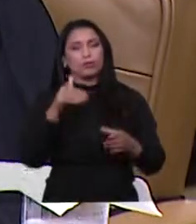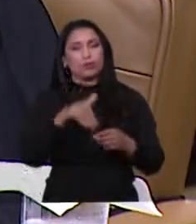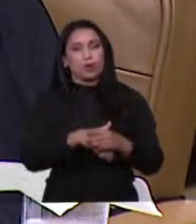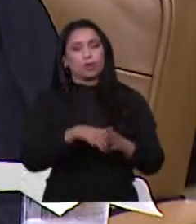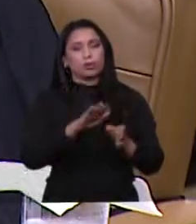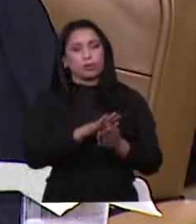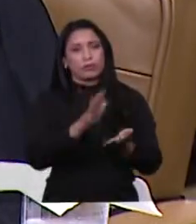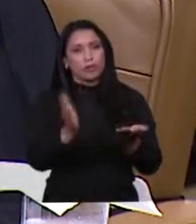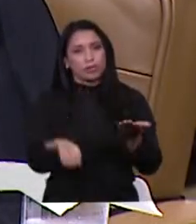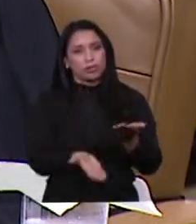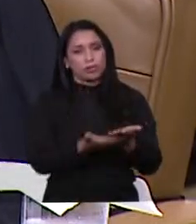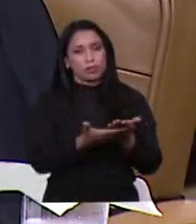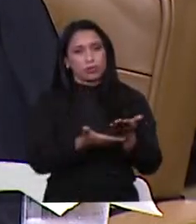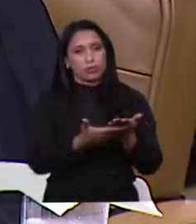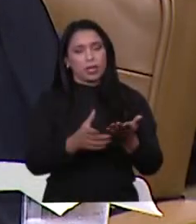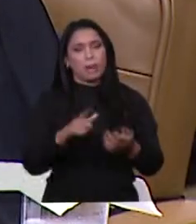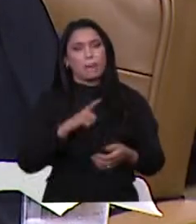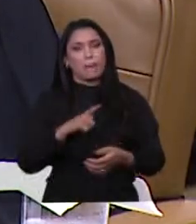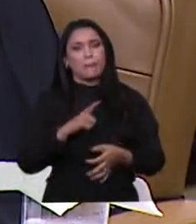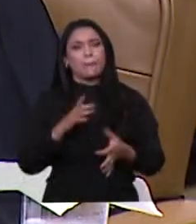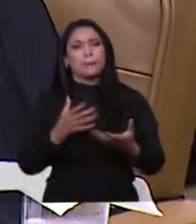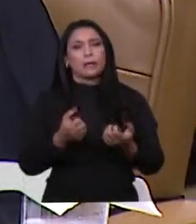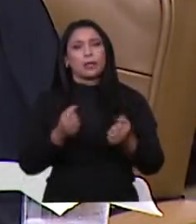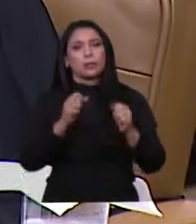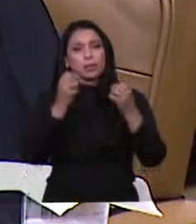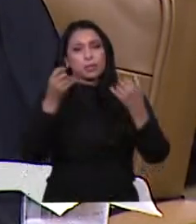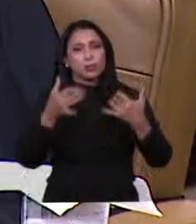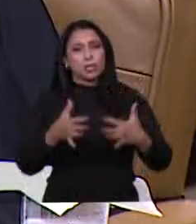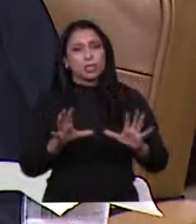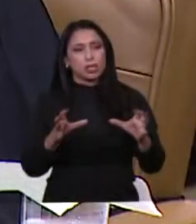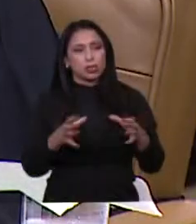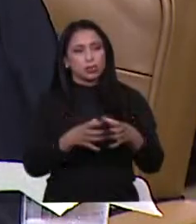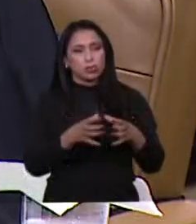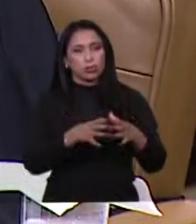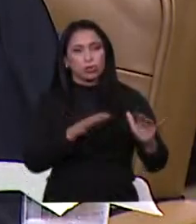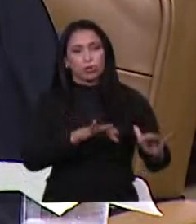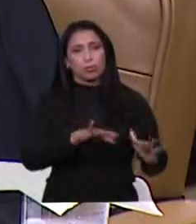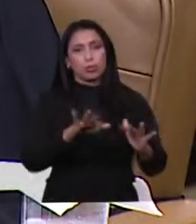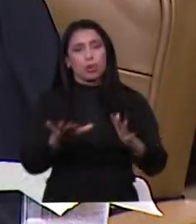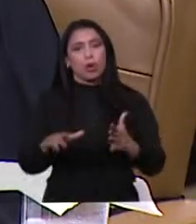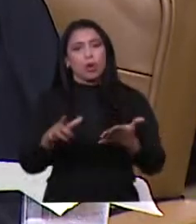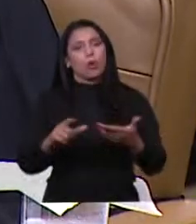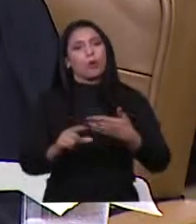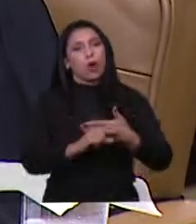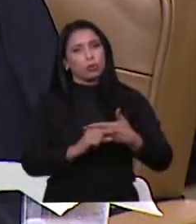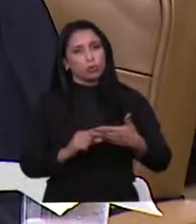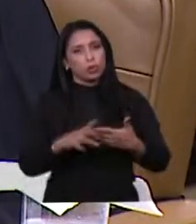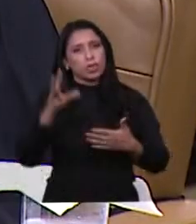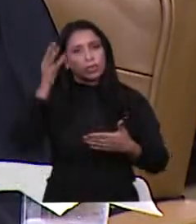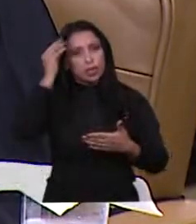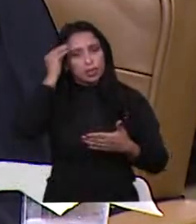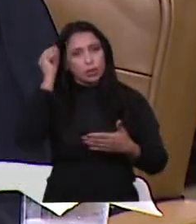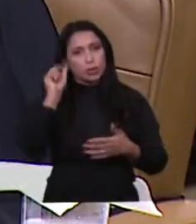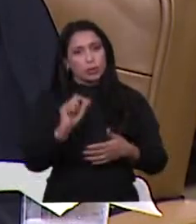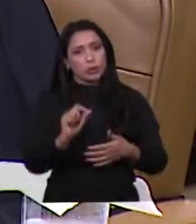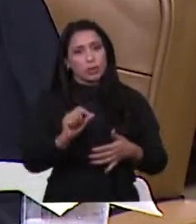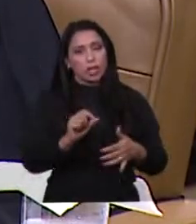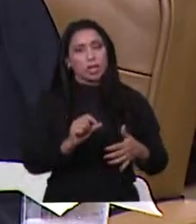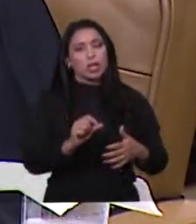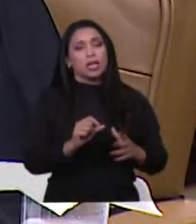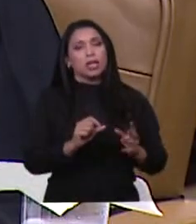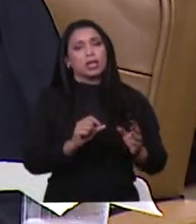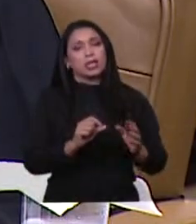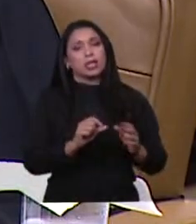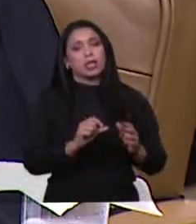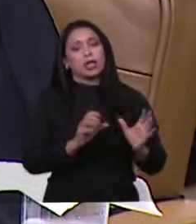irei juntar. Nesse contexto de multidões, compreende o autor que a conduta do interveniente deve ser avaliada